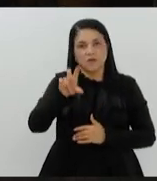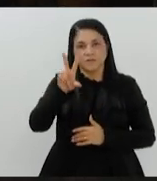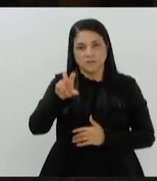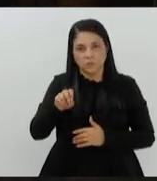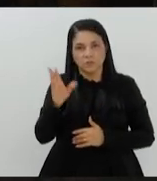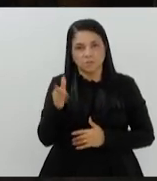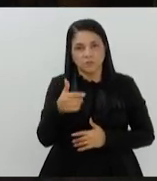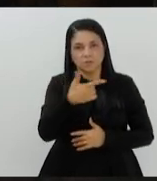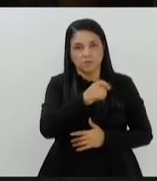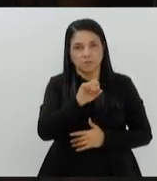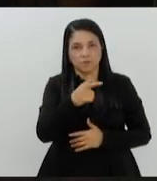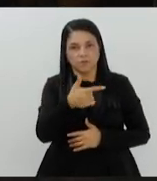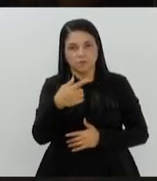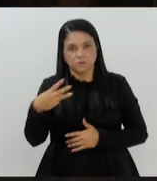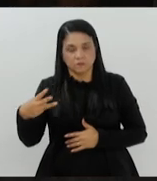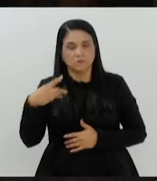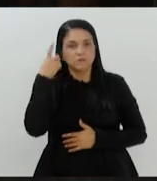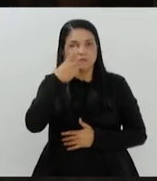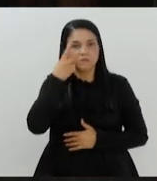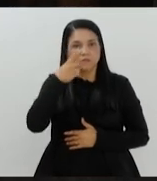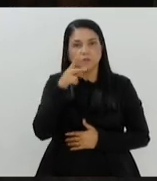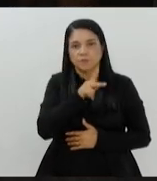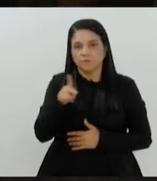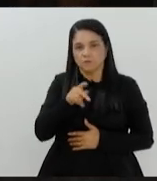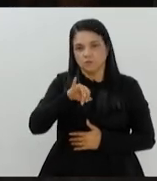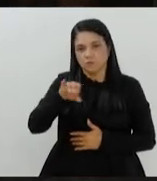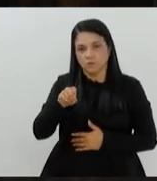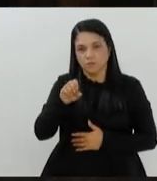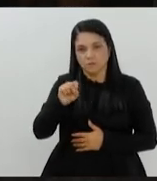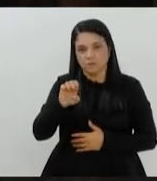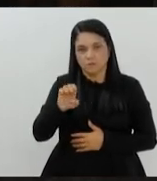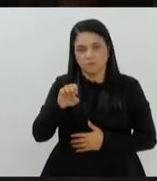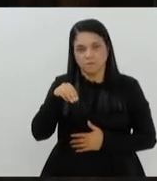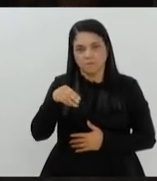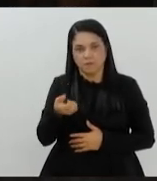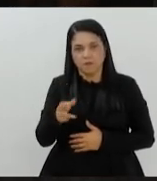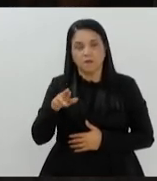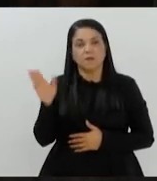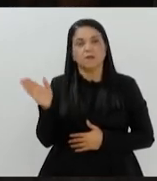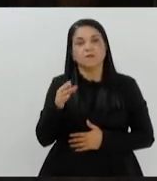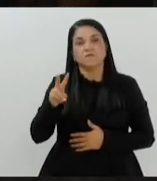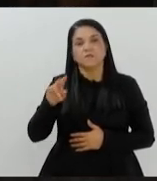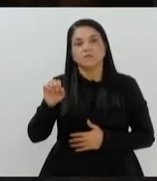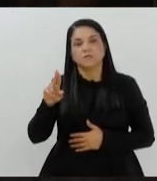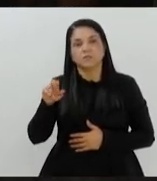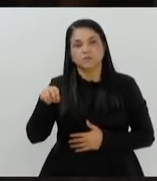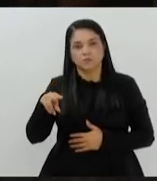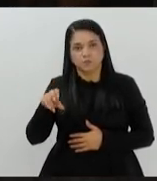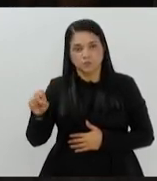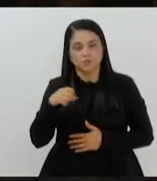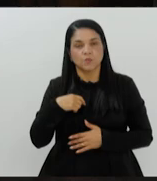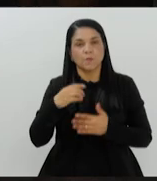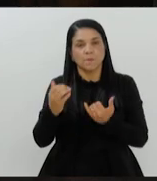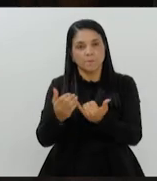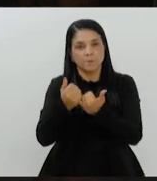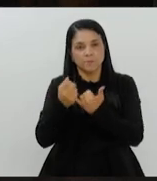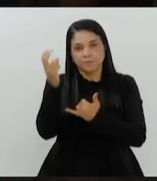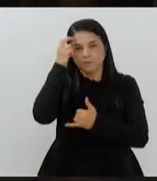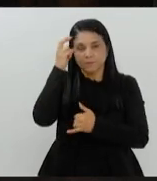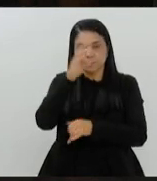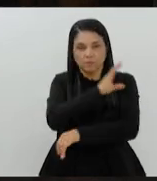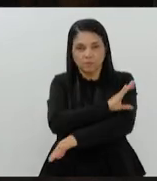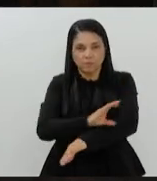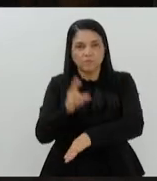1950 de 2023, de autoria do deputado professor Josimar e Vinícius Cozzolino, que declara como patrimônio histórico e